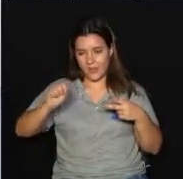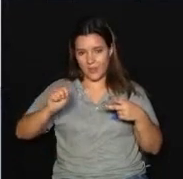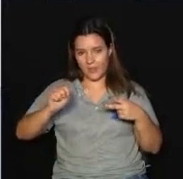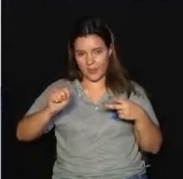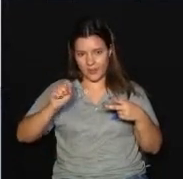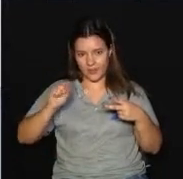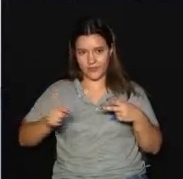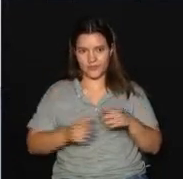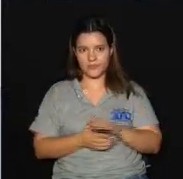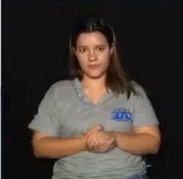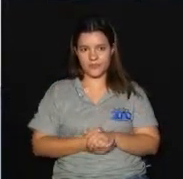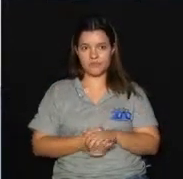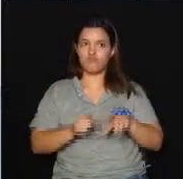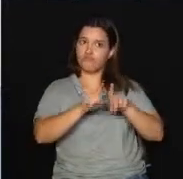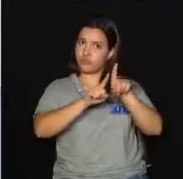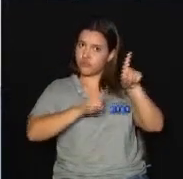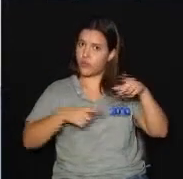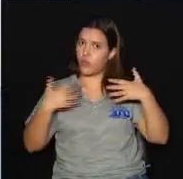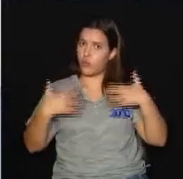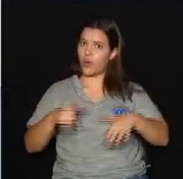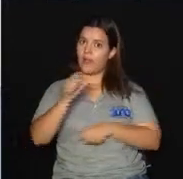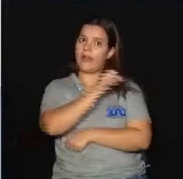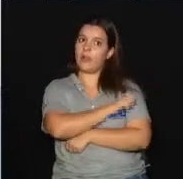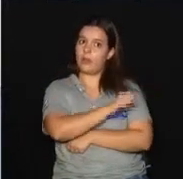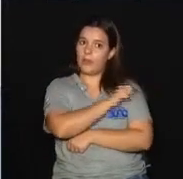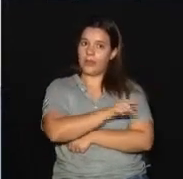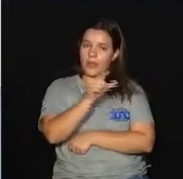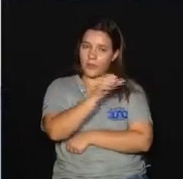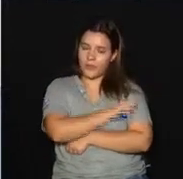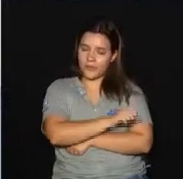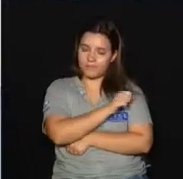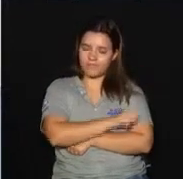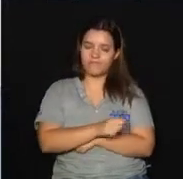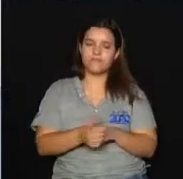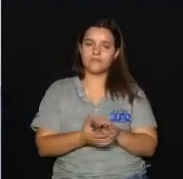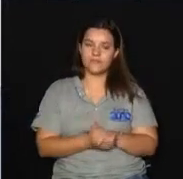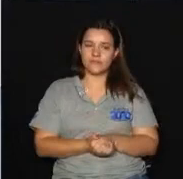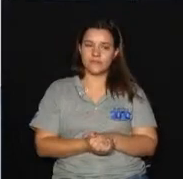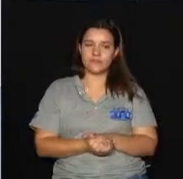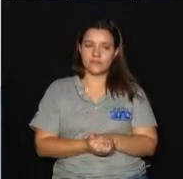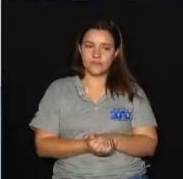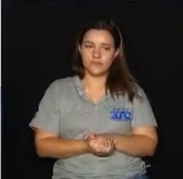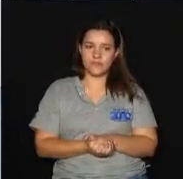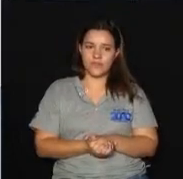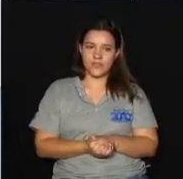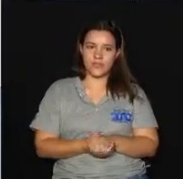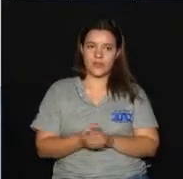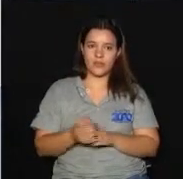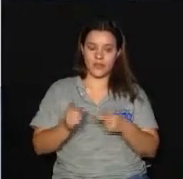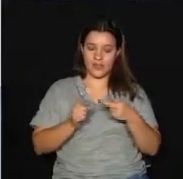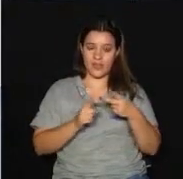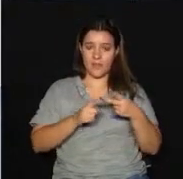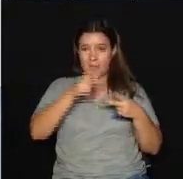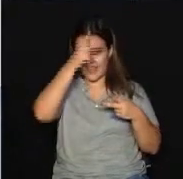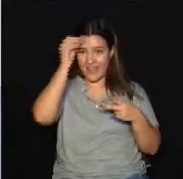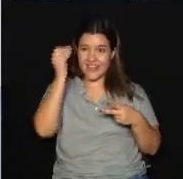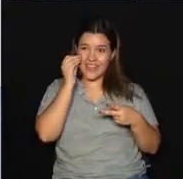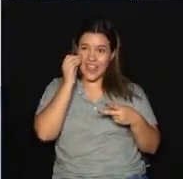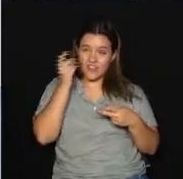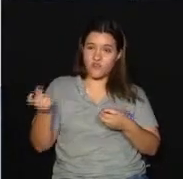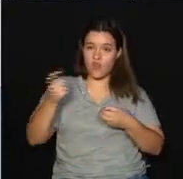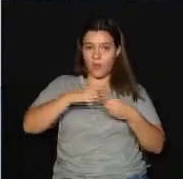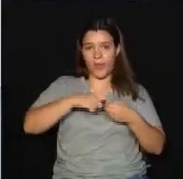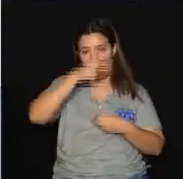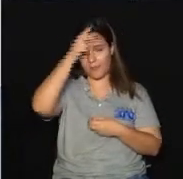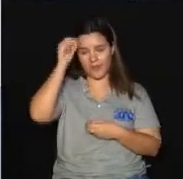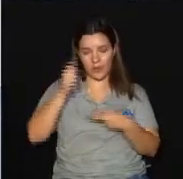878.142 votos, uma diferença grande do Eduardo Paes para o Crivella. Crivella, que estava tentando a reeleição na cidade do Rio de Janeiro,